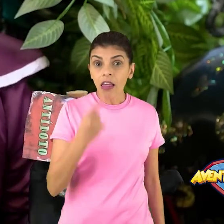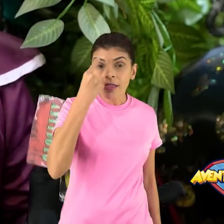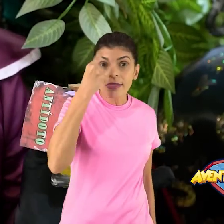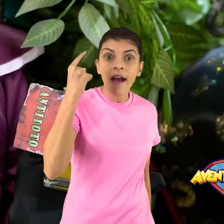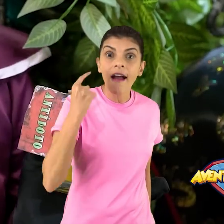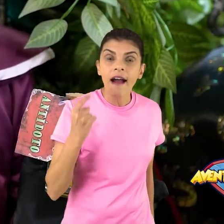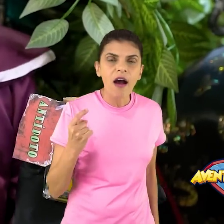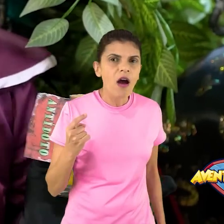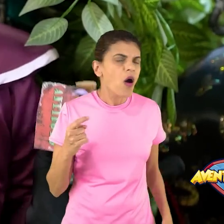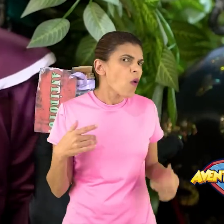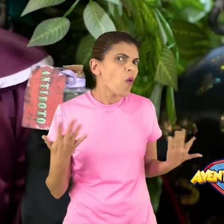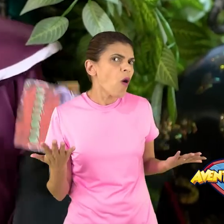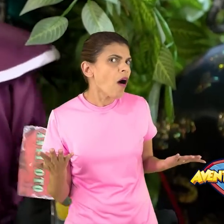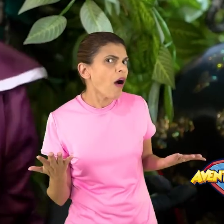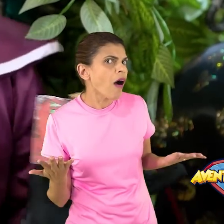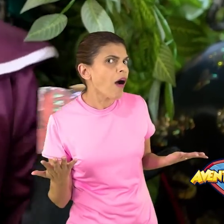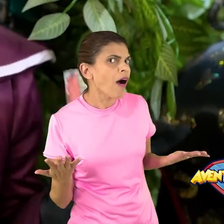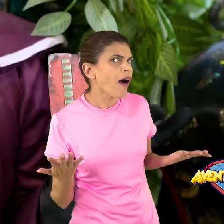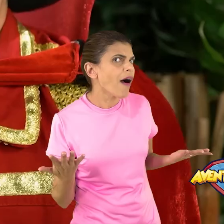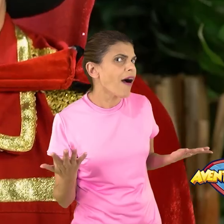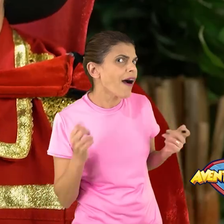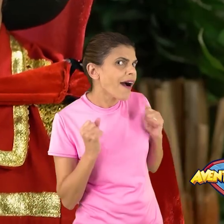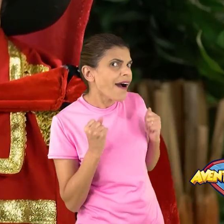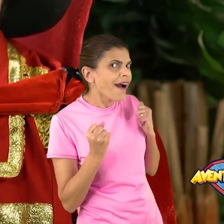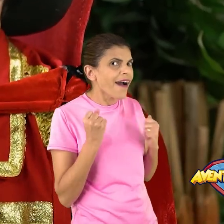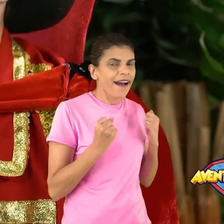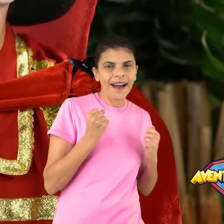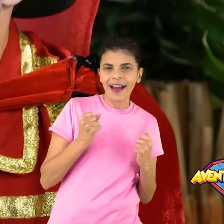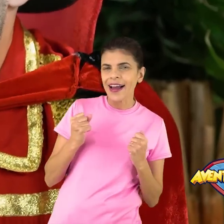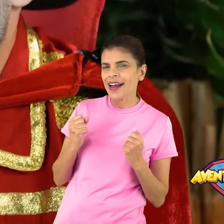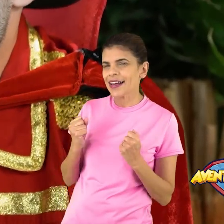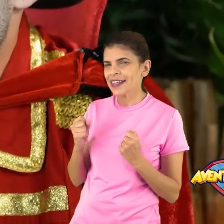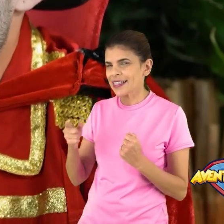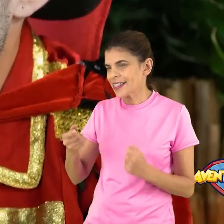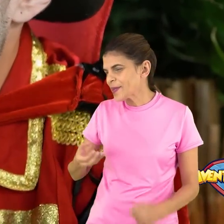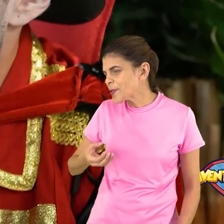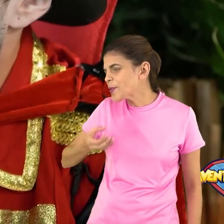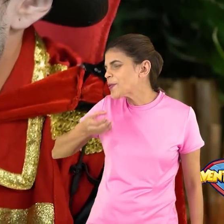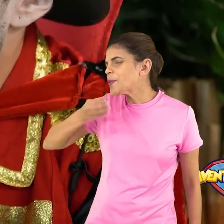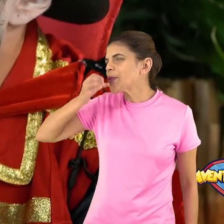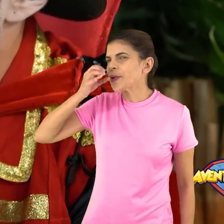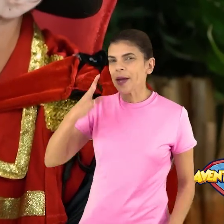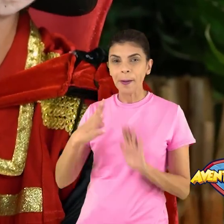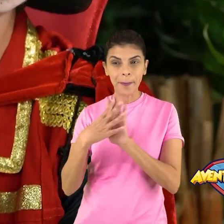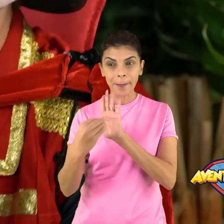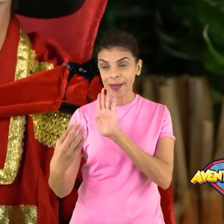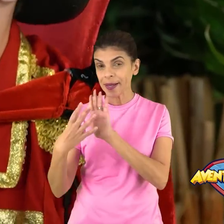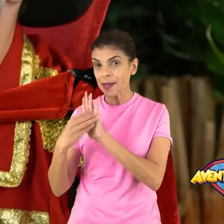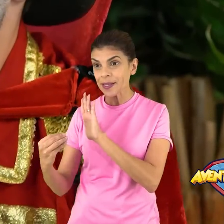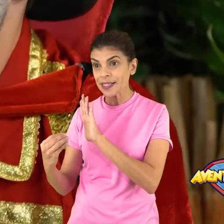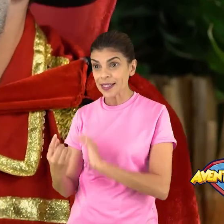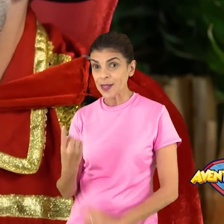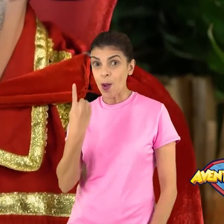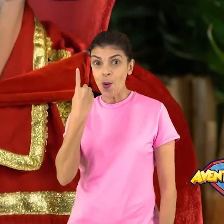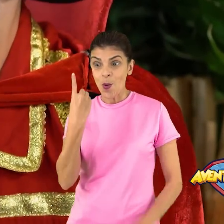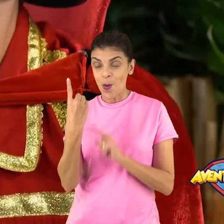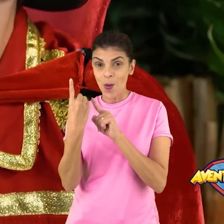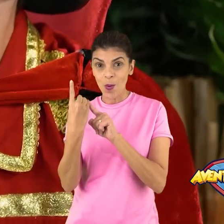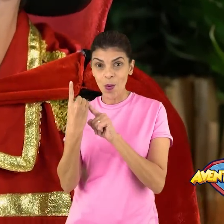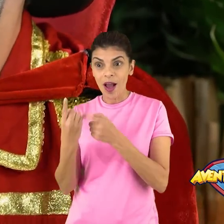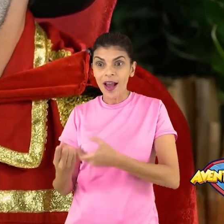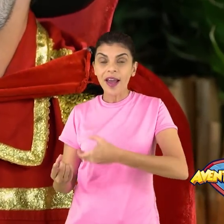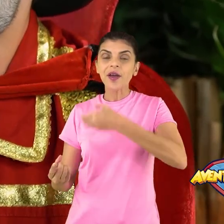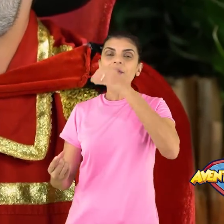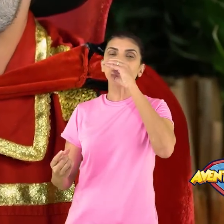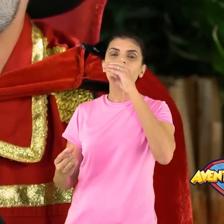Ideia? Que ideia? Podemos dar essa poção da imitação pra um aventureiro tomar